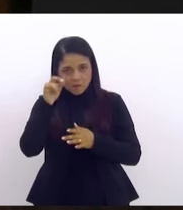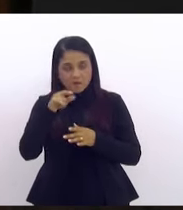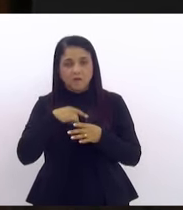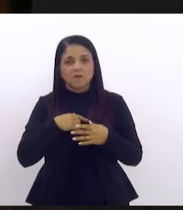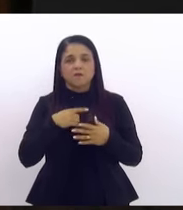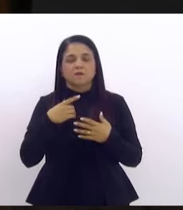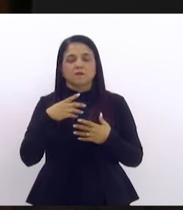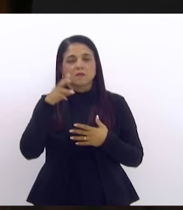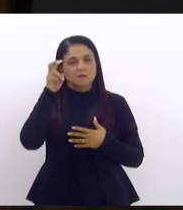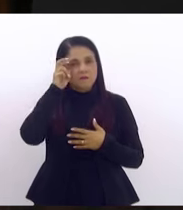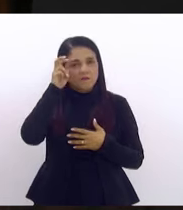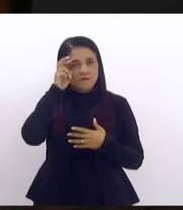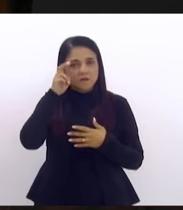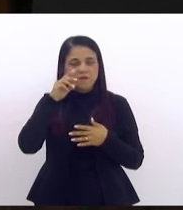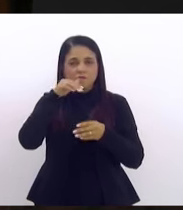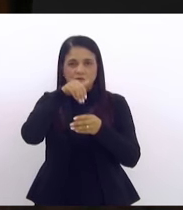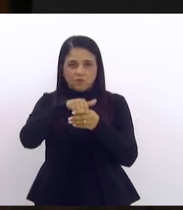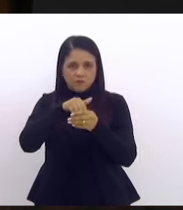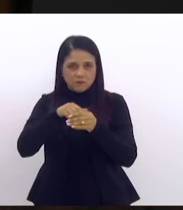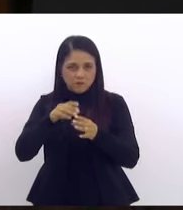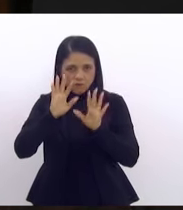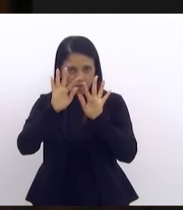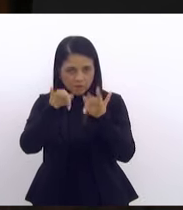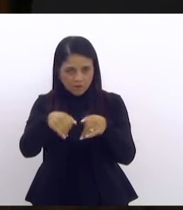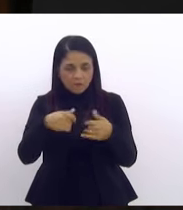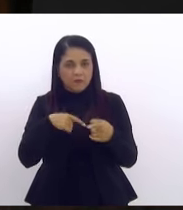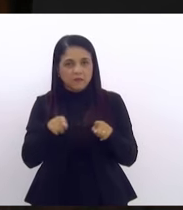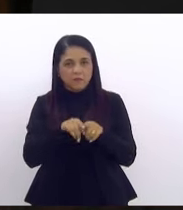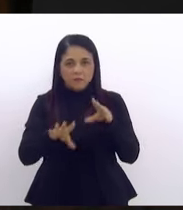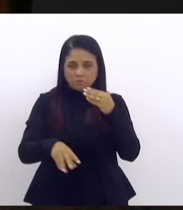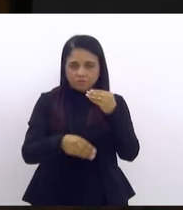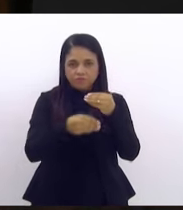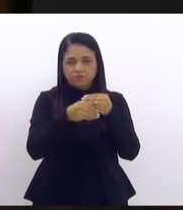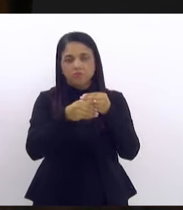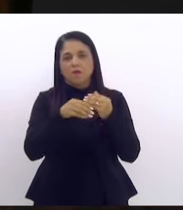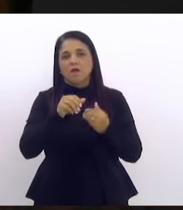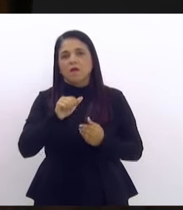quinta-feira. E também incluindo a questão do abono do Fundeb.